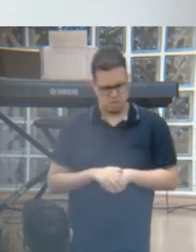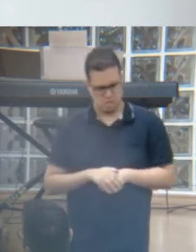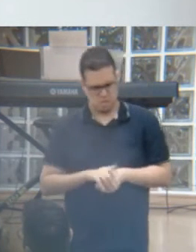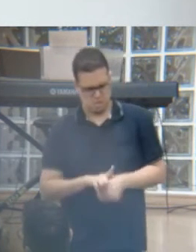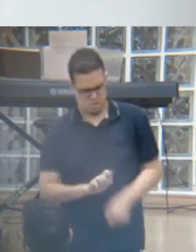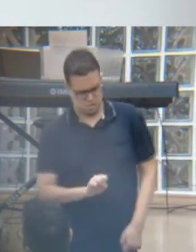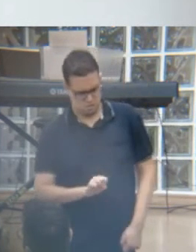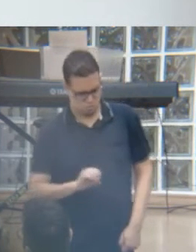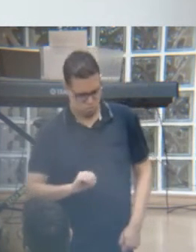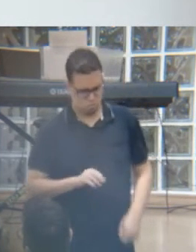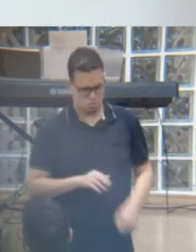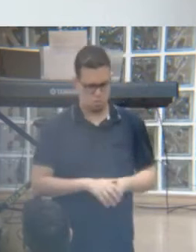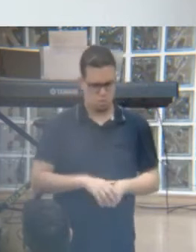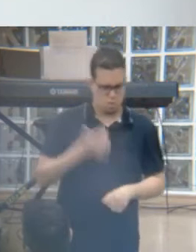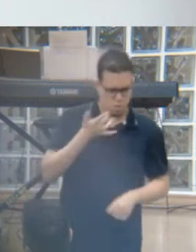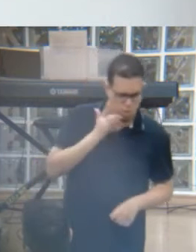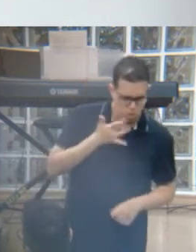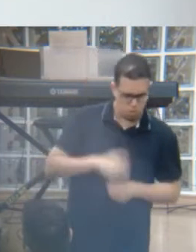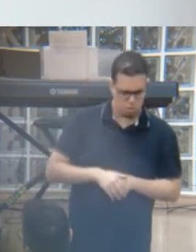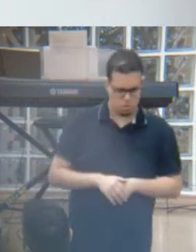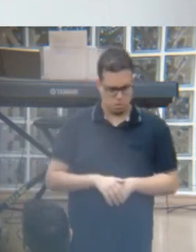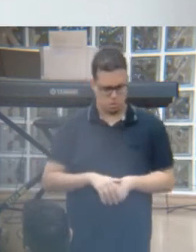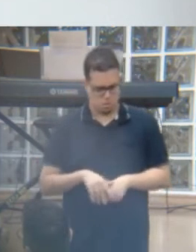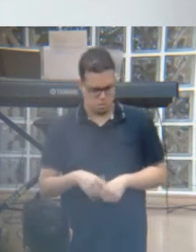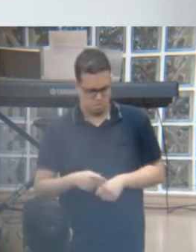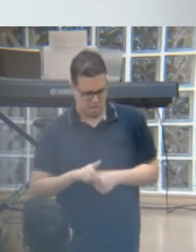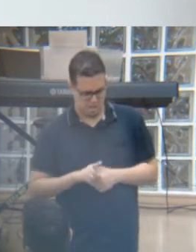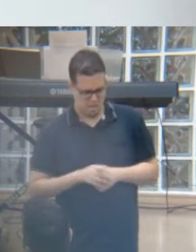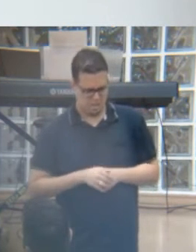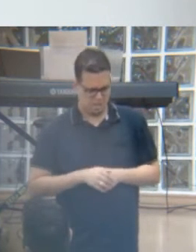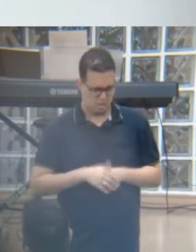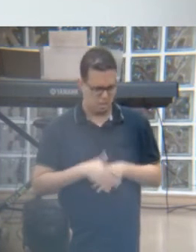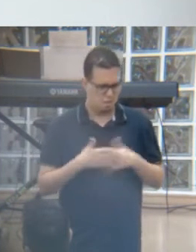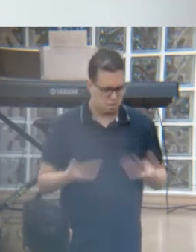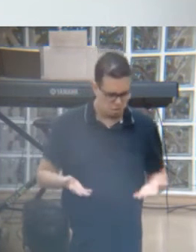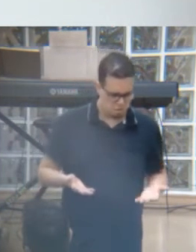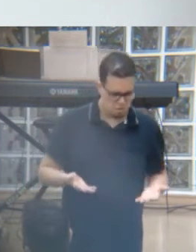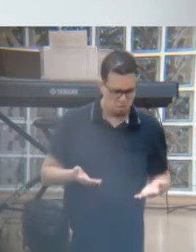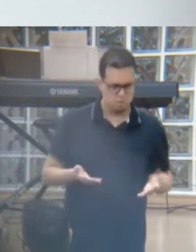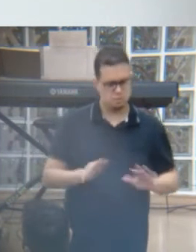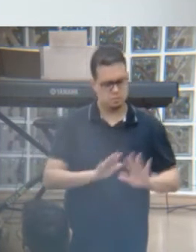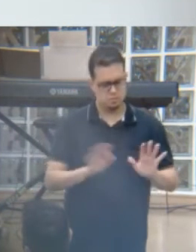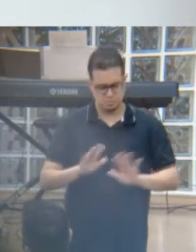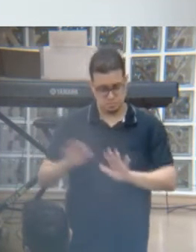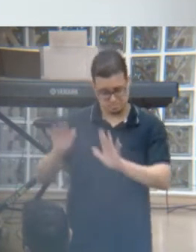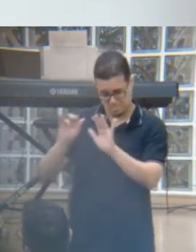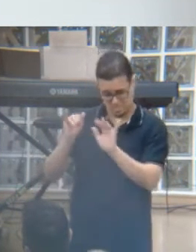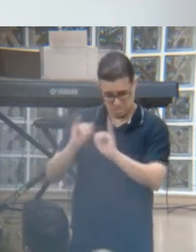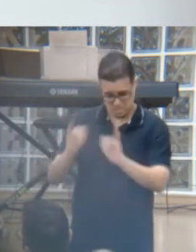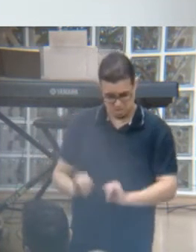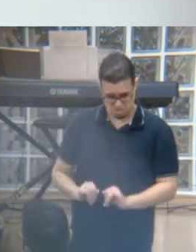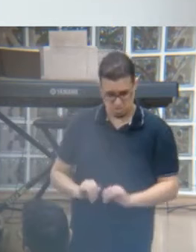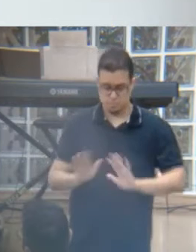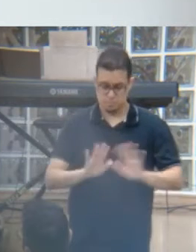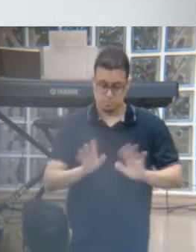de prata. São ídolos. O nosso Deus está vivo. E eu posso